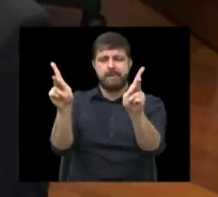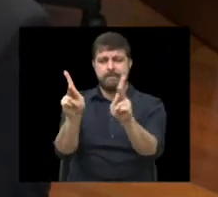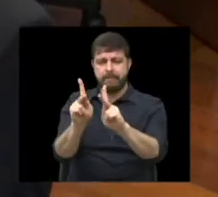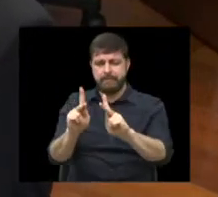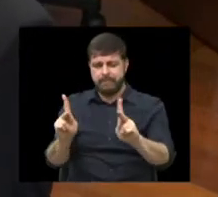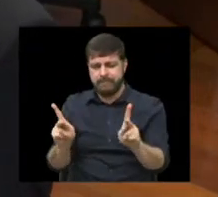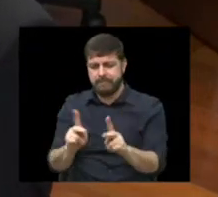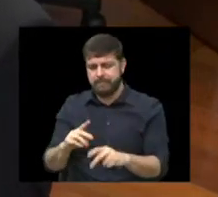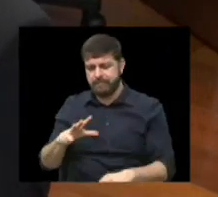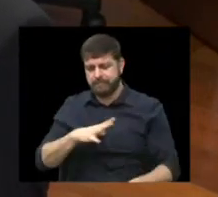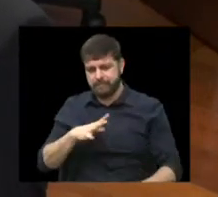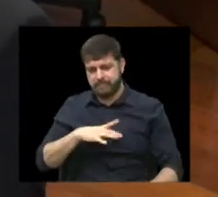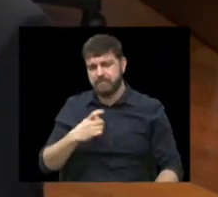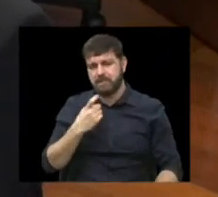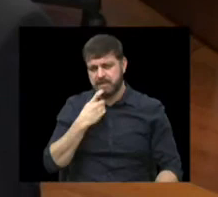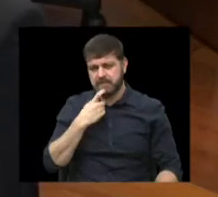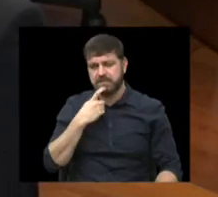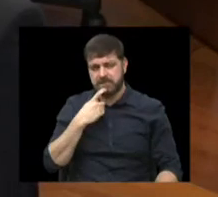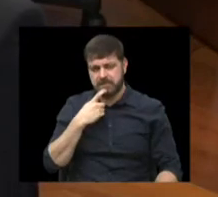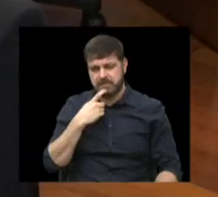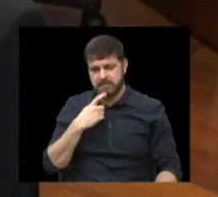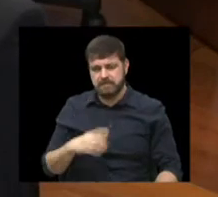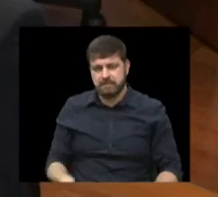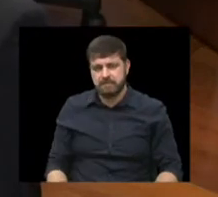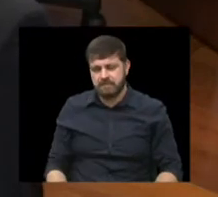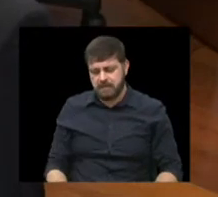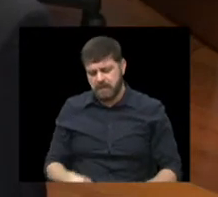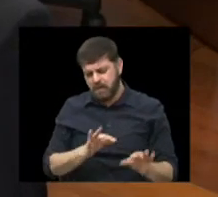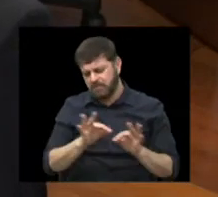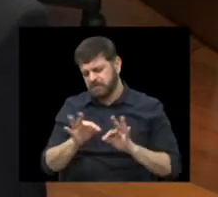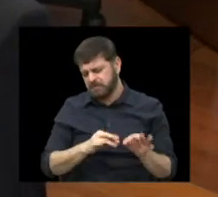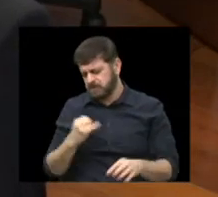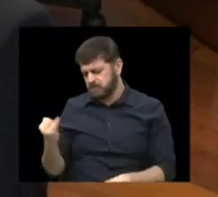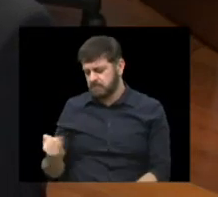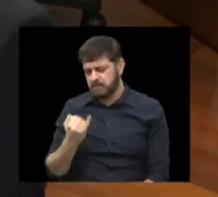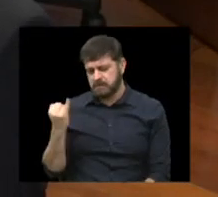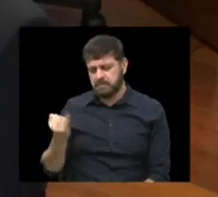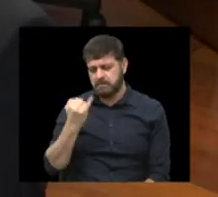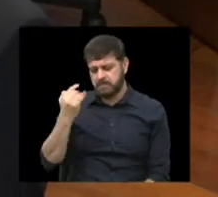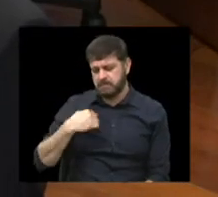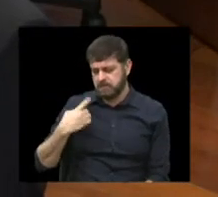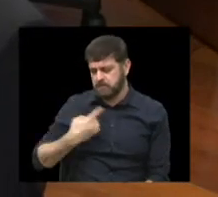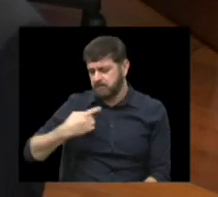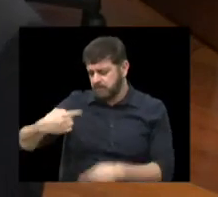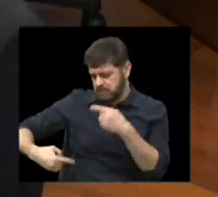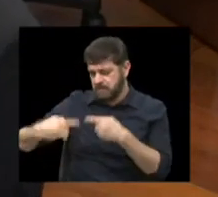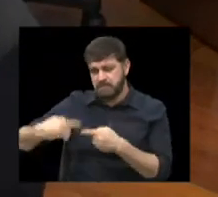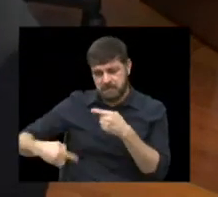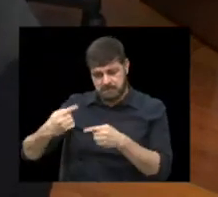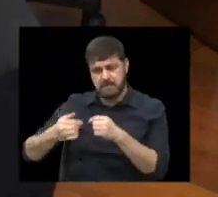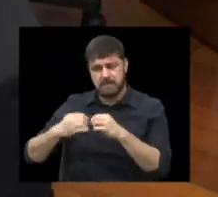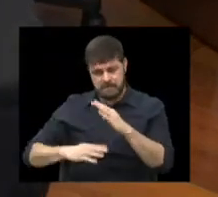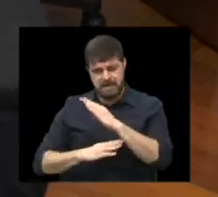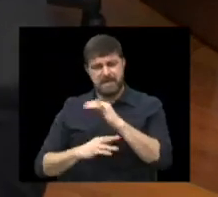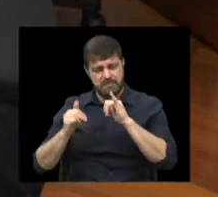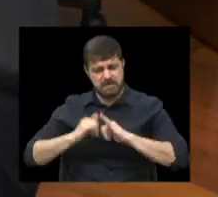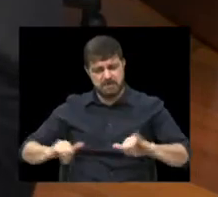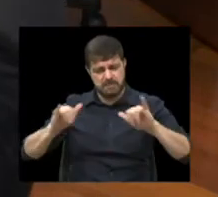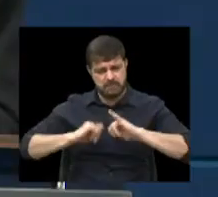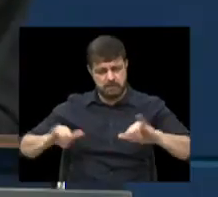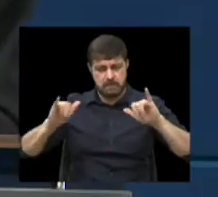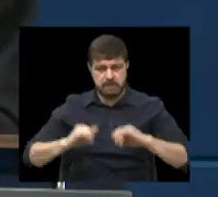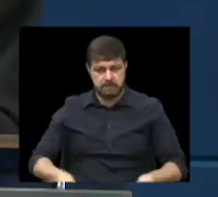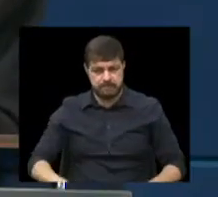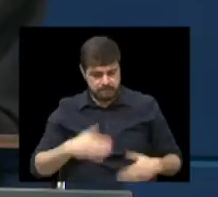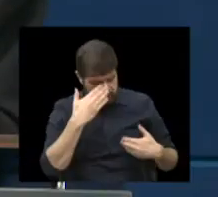nosso município. Então, um projeto de extrema importância que nós iremos debater e divulgar aqui dentro dessa casa. Muito bem, vereador, obrigado